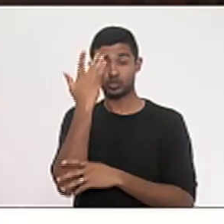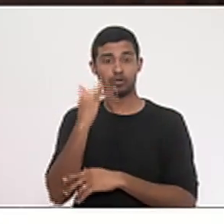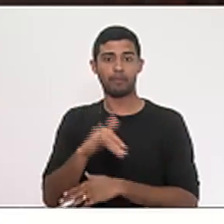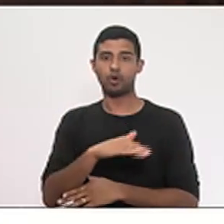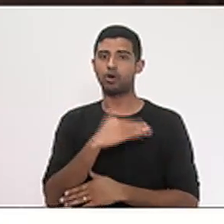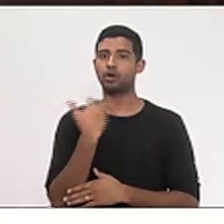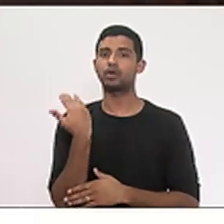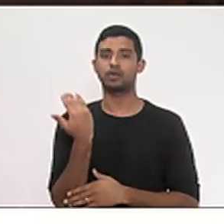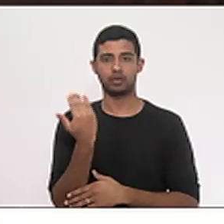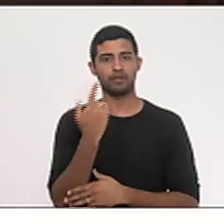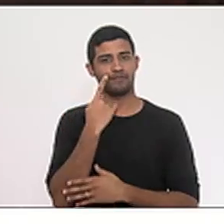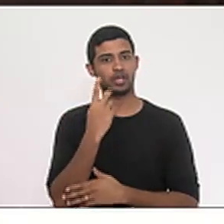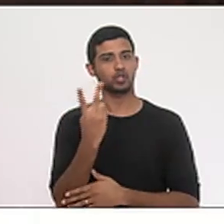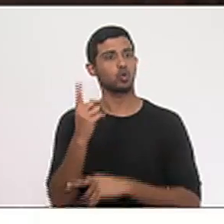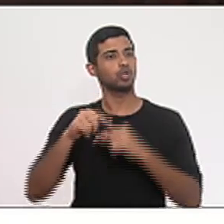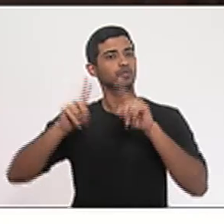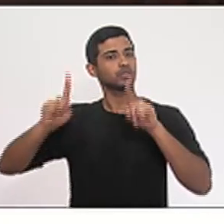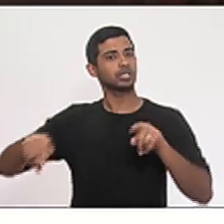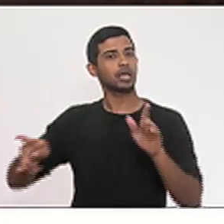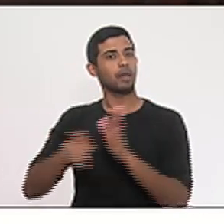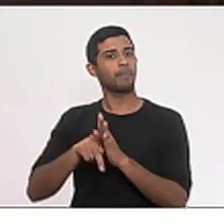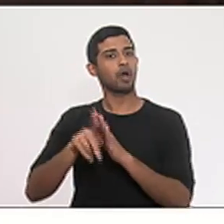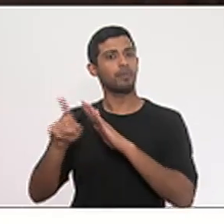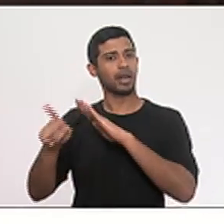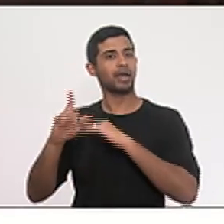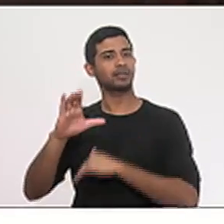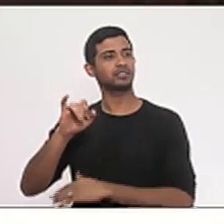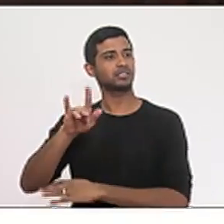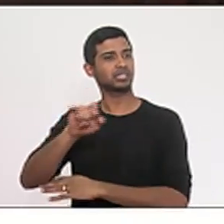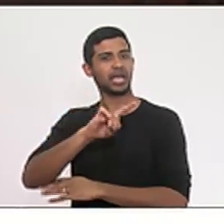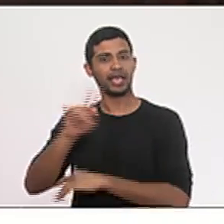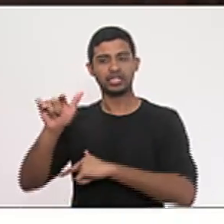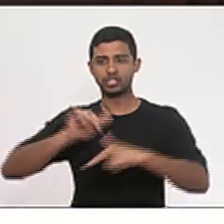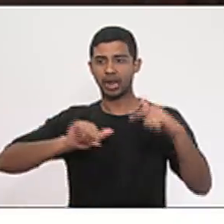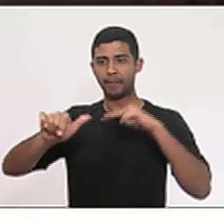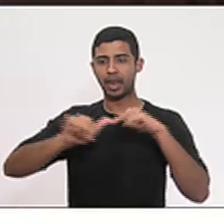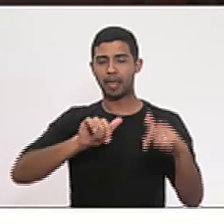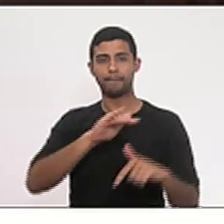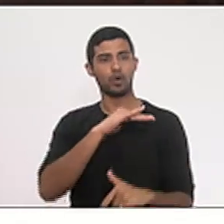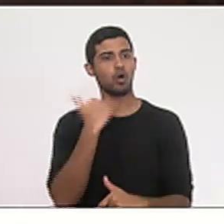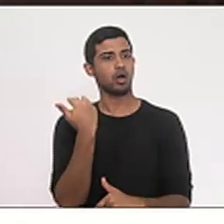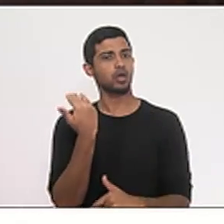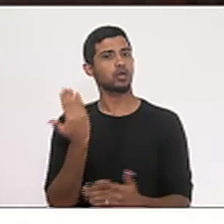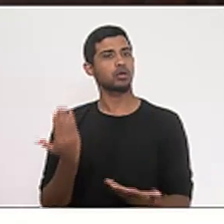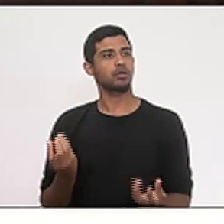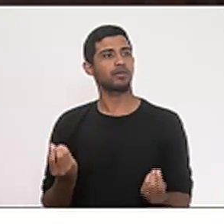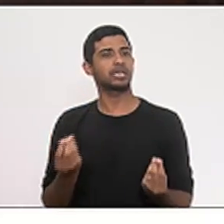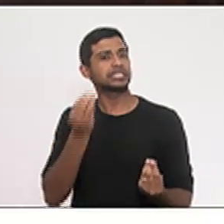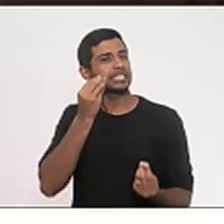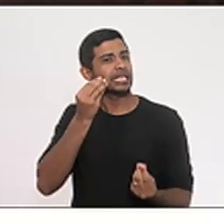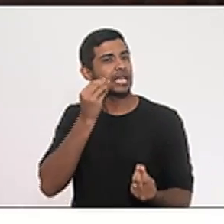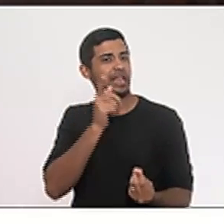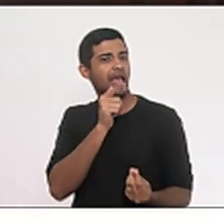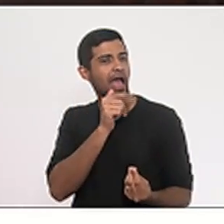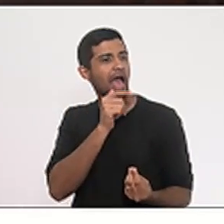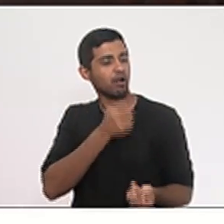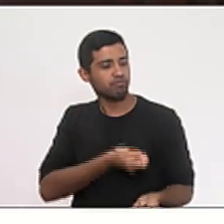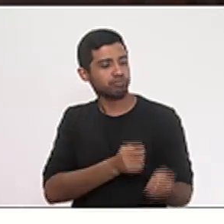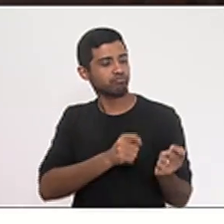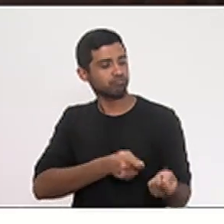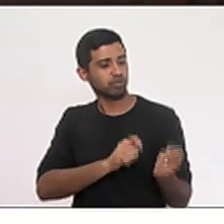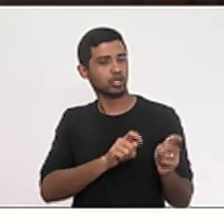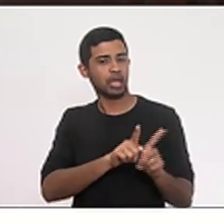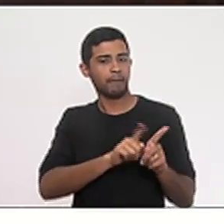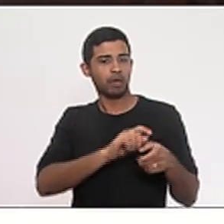fatais. 2 trabalhadores da SEDAI morreram no exercício da sua função, produzindo água e tratando esgotos para o estado do Rio de